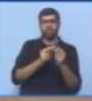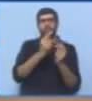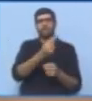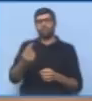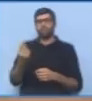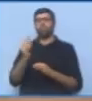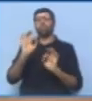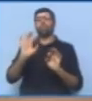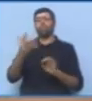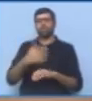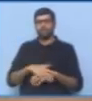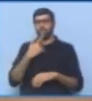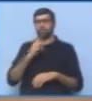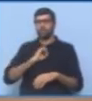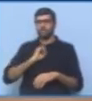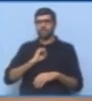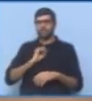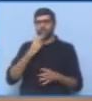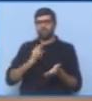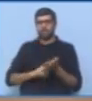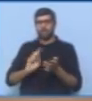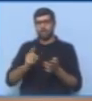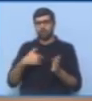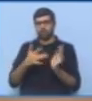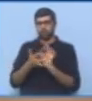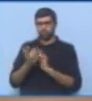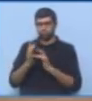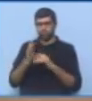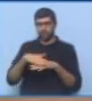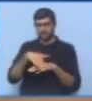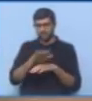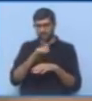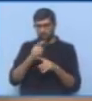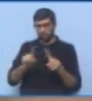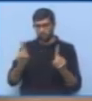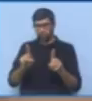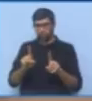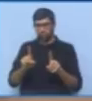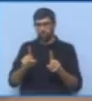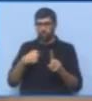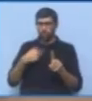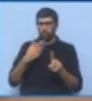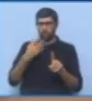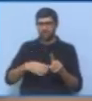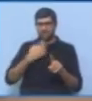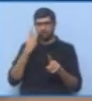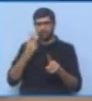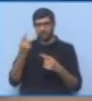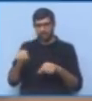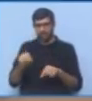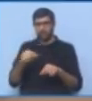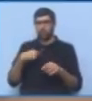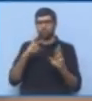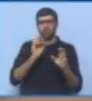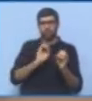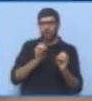pergunta de fundo é esta. Porquê é que uma pessoa, depois de encontrar Jesus, sai diferente? E porquê é que tinha um sentido de vida, ou estava perdido, ou não tinha esperança, ou